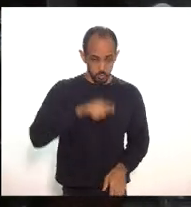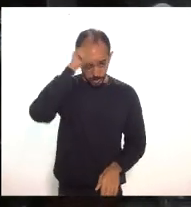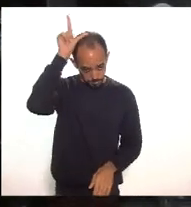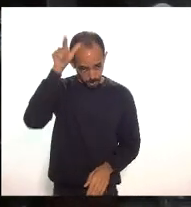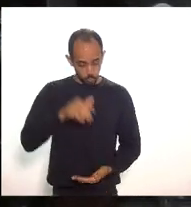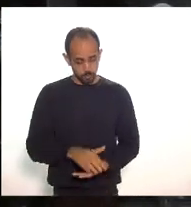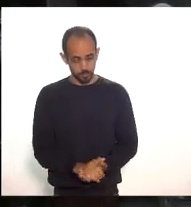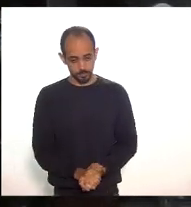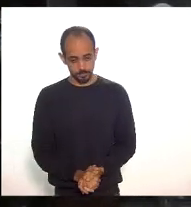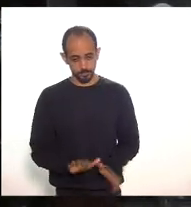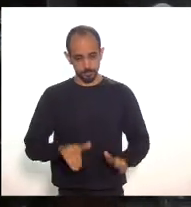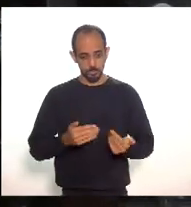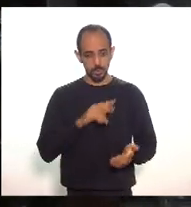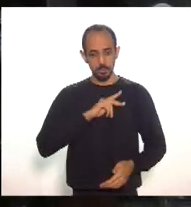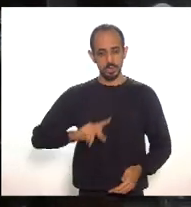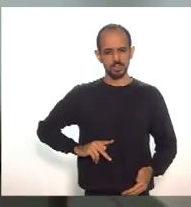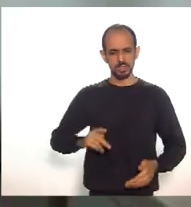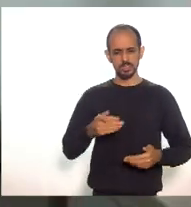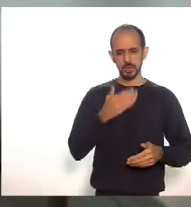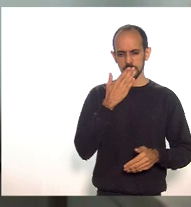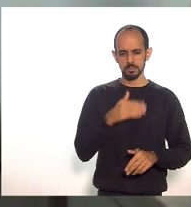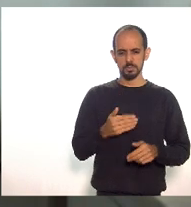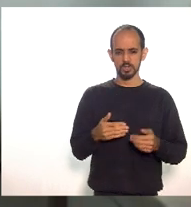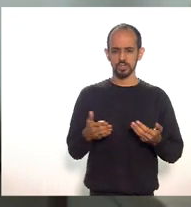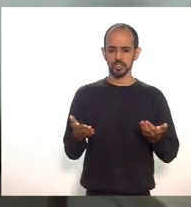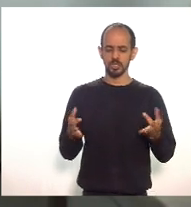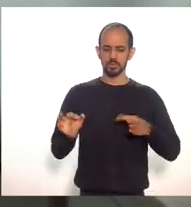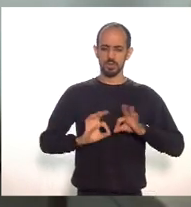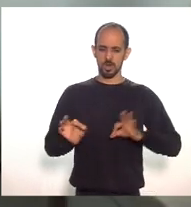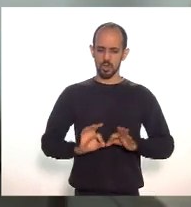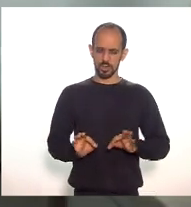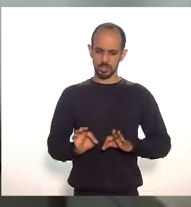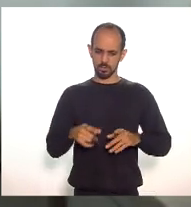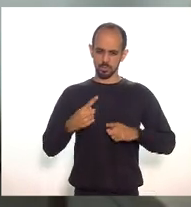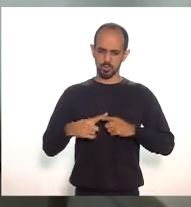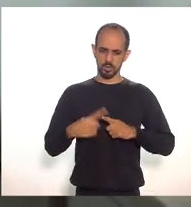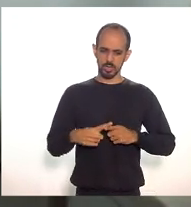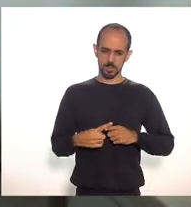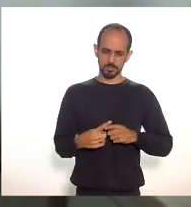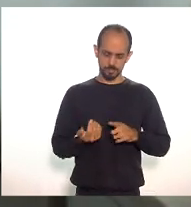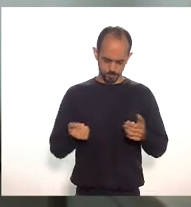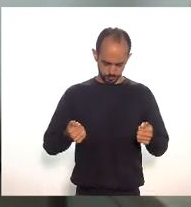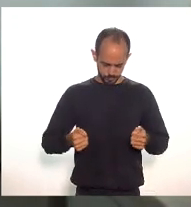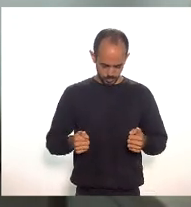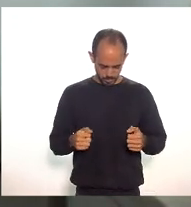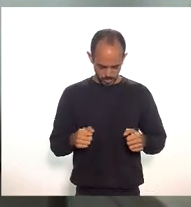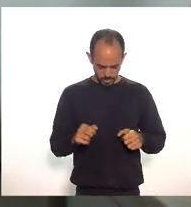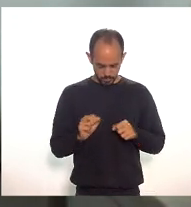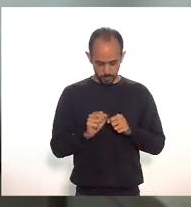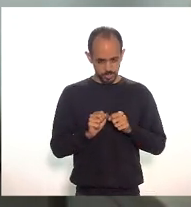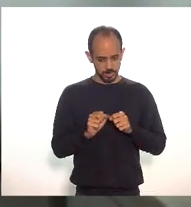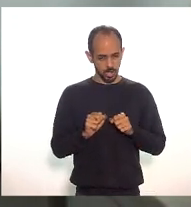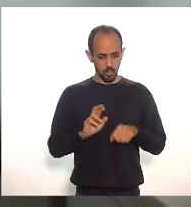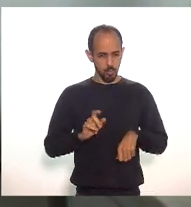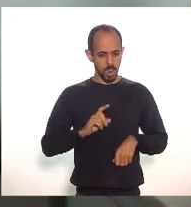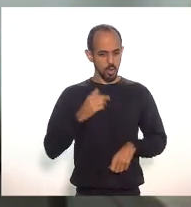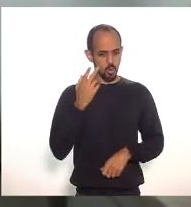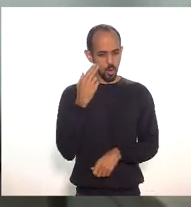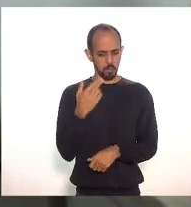Se eu pedir para essa rota pela bom e o que eu vou fazer não é muito comum